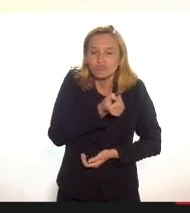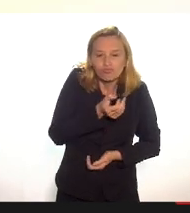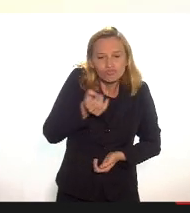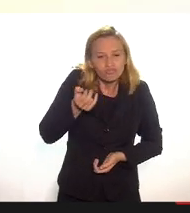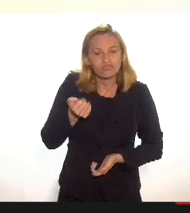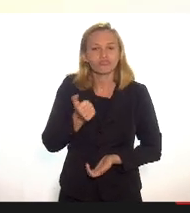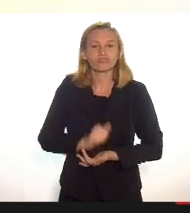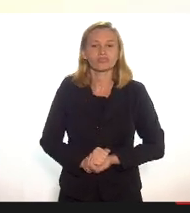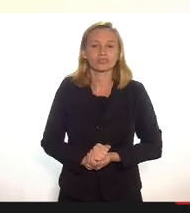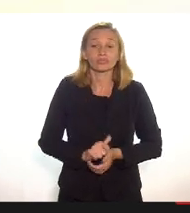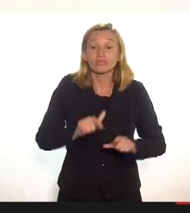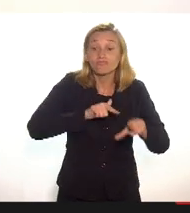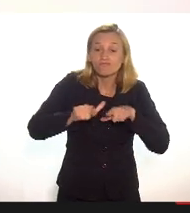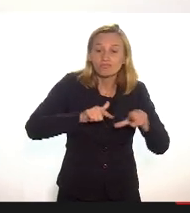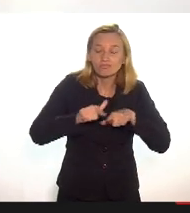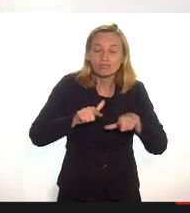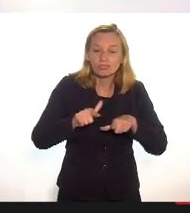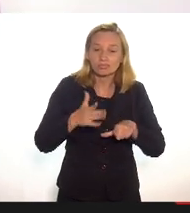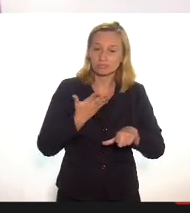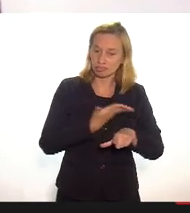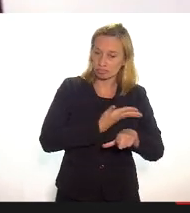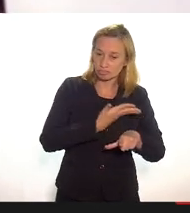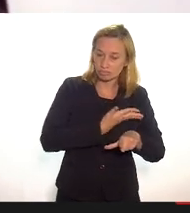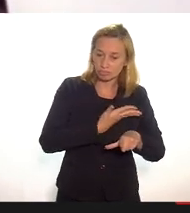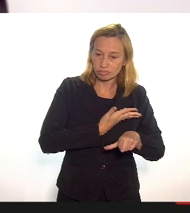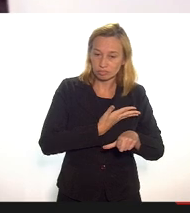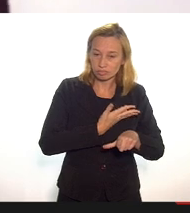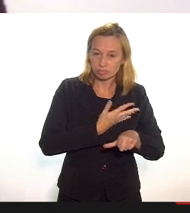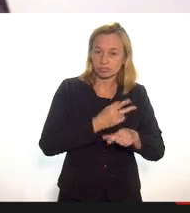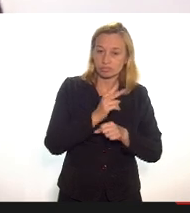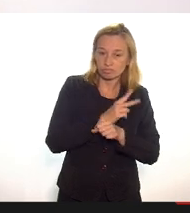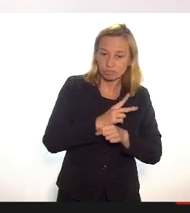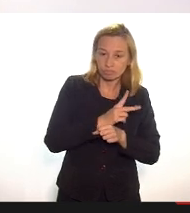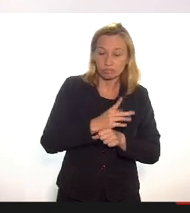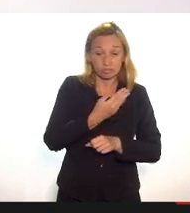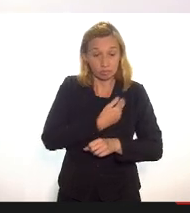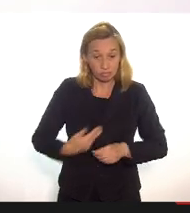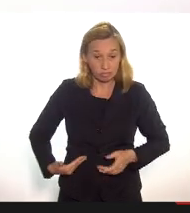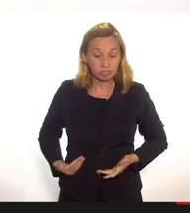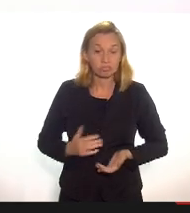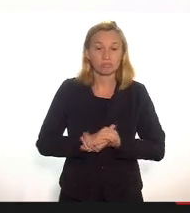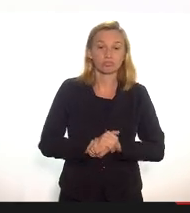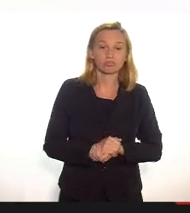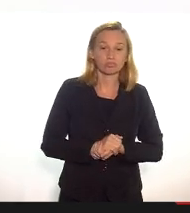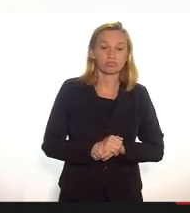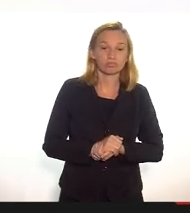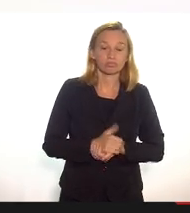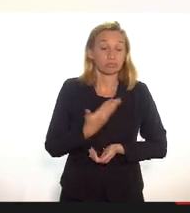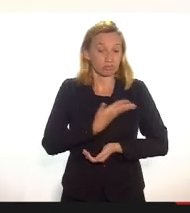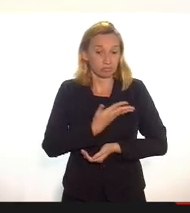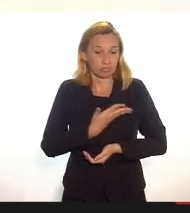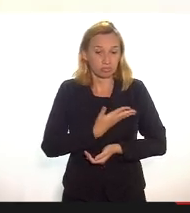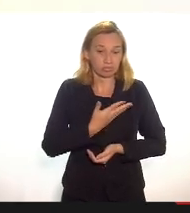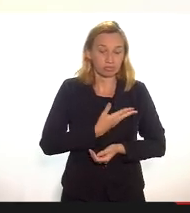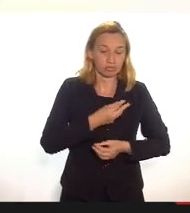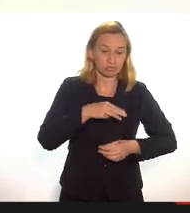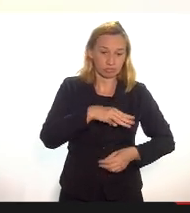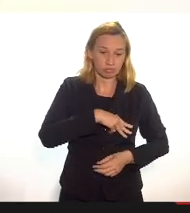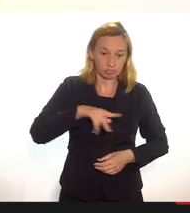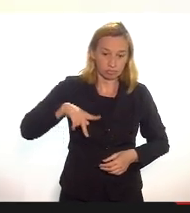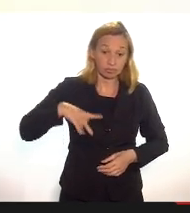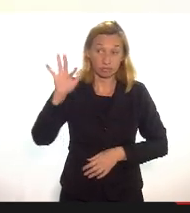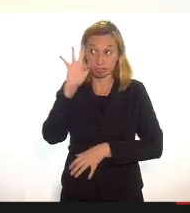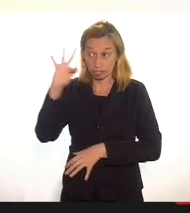pouquinho sobre o trabalho dos meus colegas procuradores da República, né, que são os colegas do Ministério Público